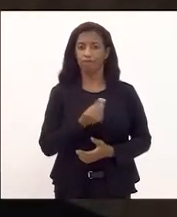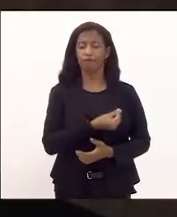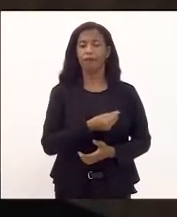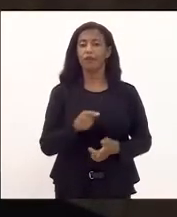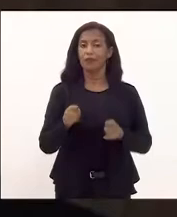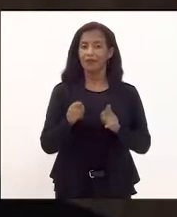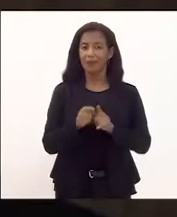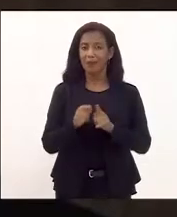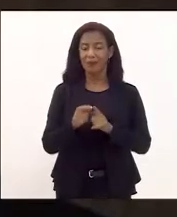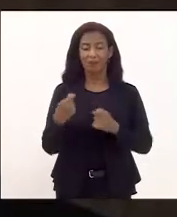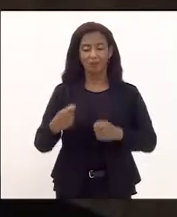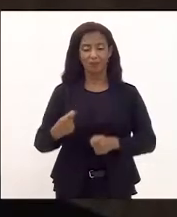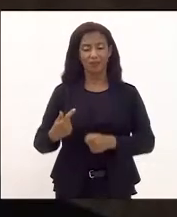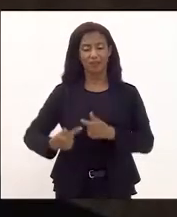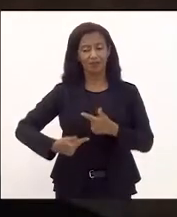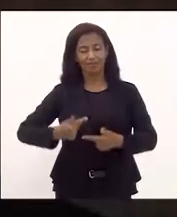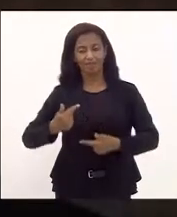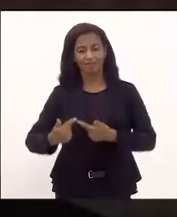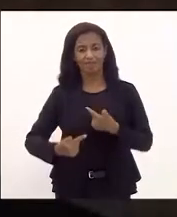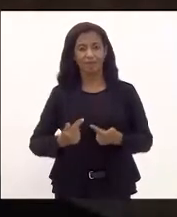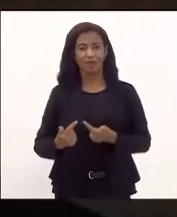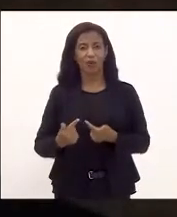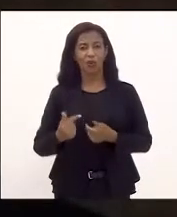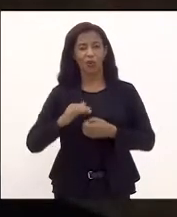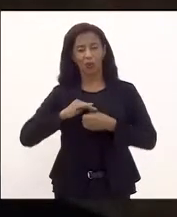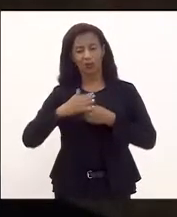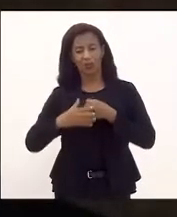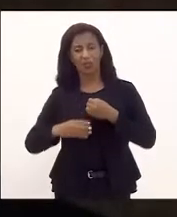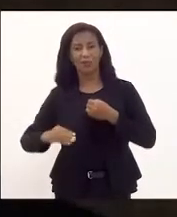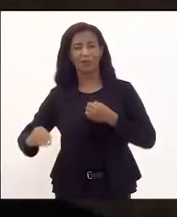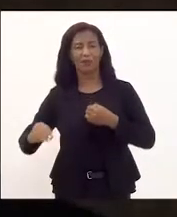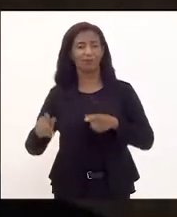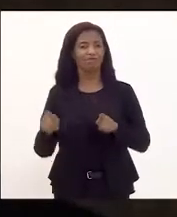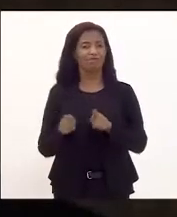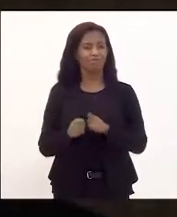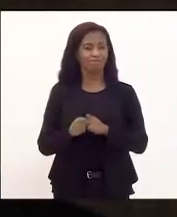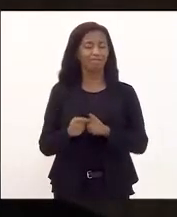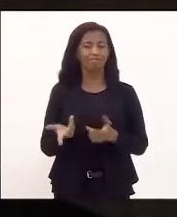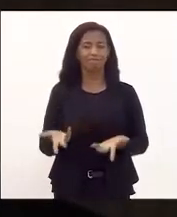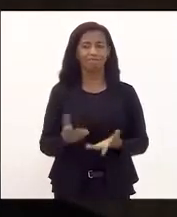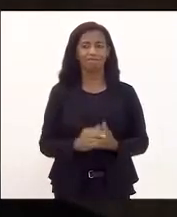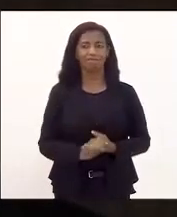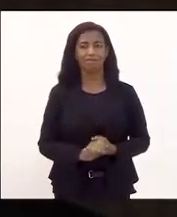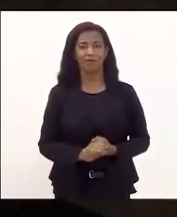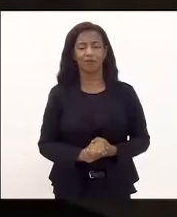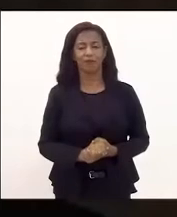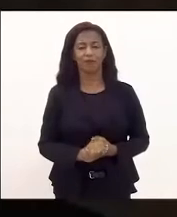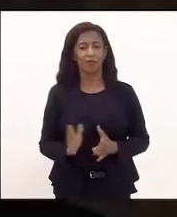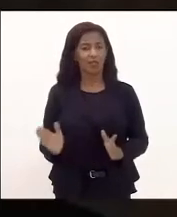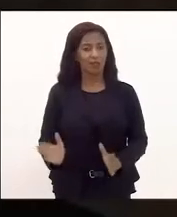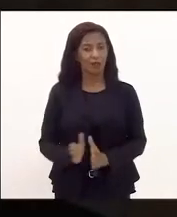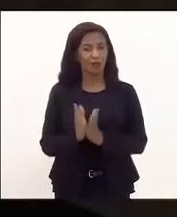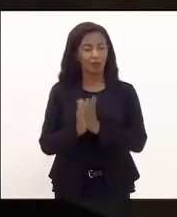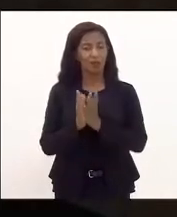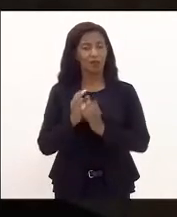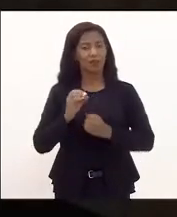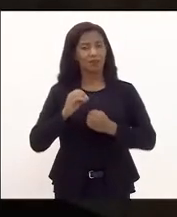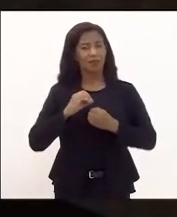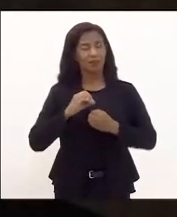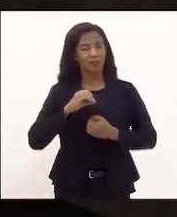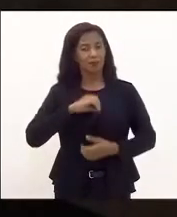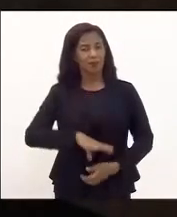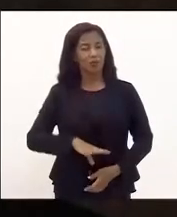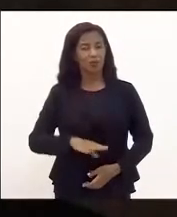são submetidos, como saneamento, por exemplo, saneamento básico. E a pobreza menstrual é um mal